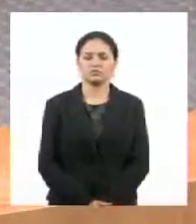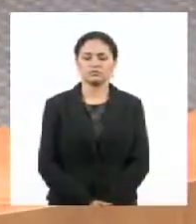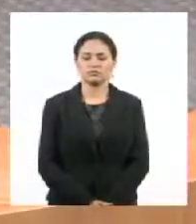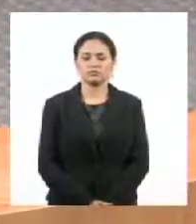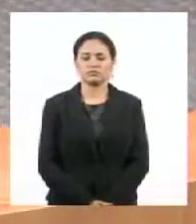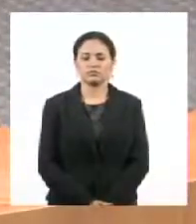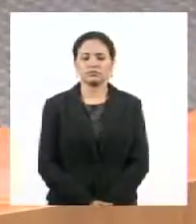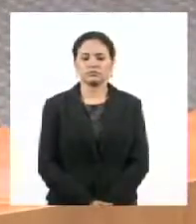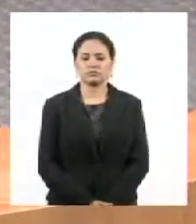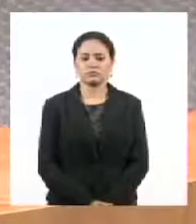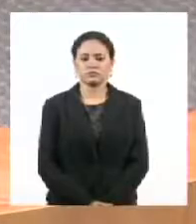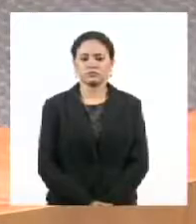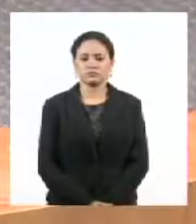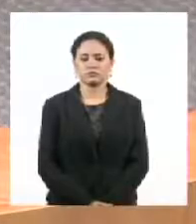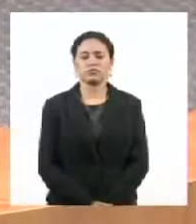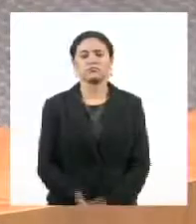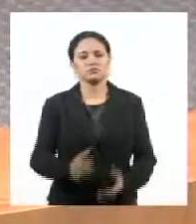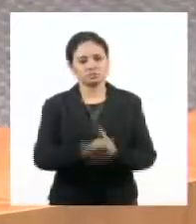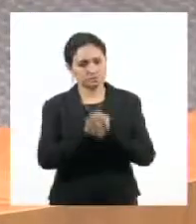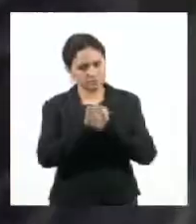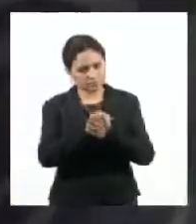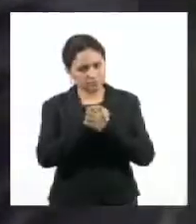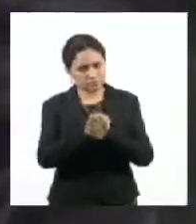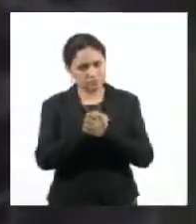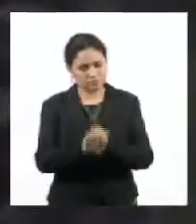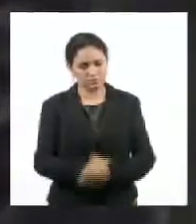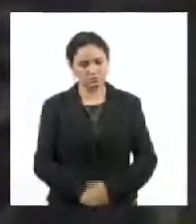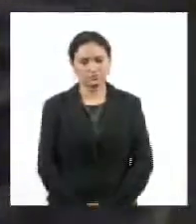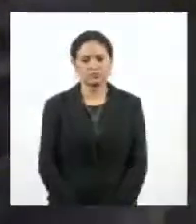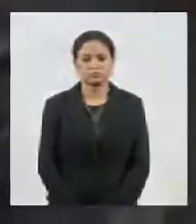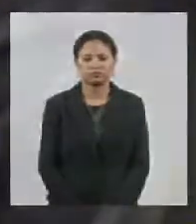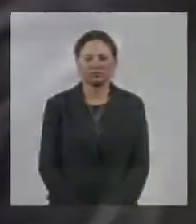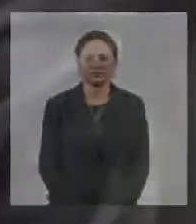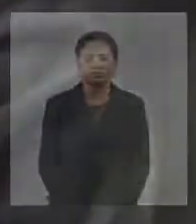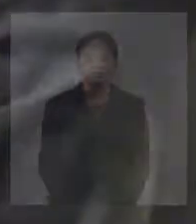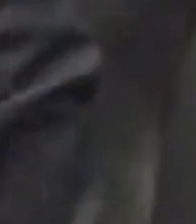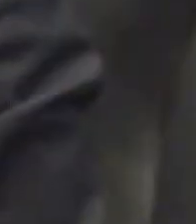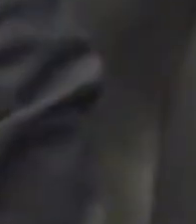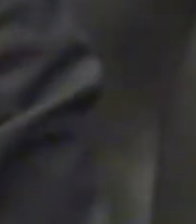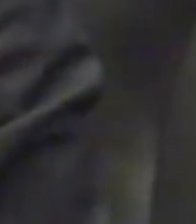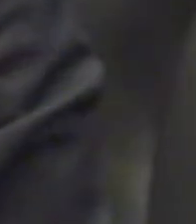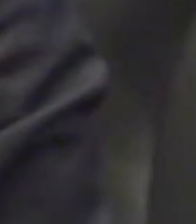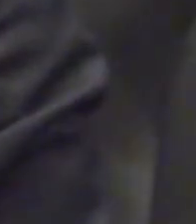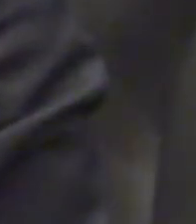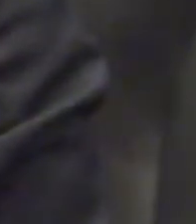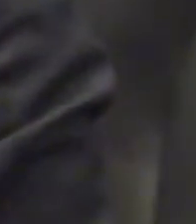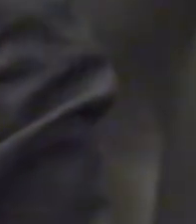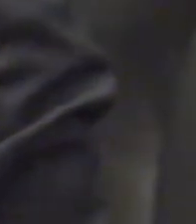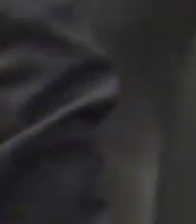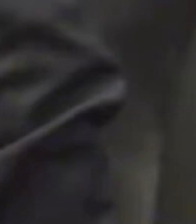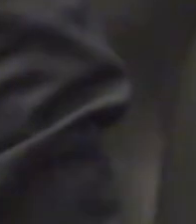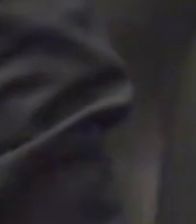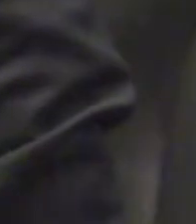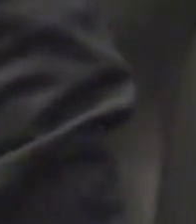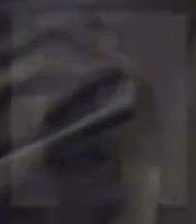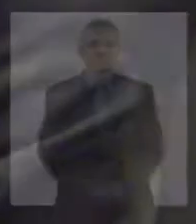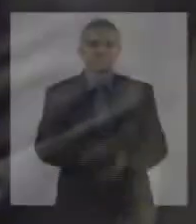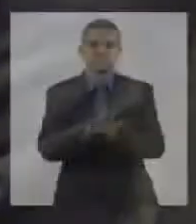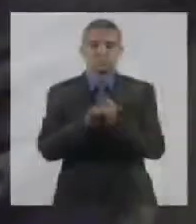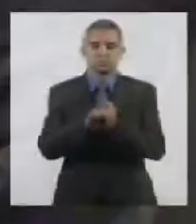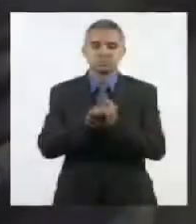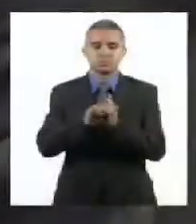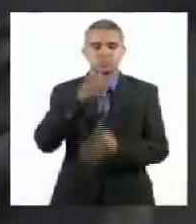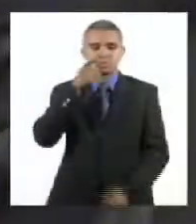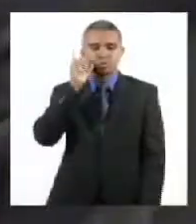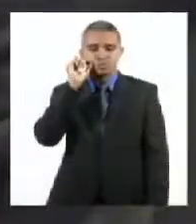Deputado Wellington, queria parabenizar a Vossa Excelência pelo pronunciamento, pela iniciativa ontem, lá no município de Passo do Lumiar.